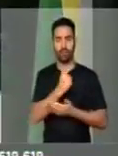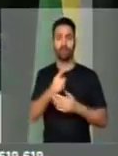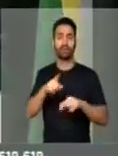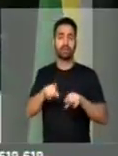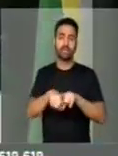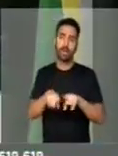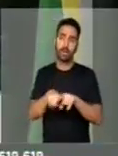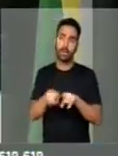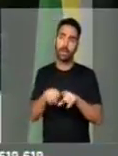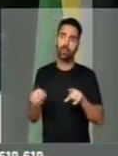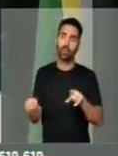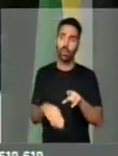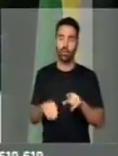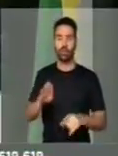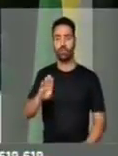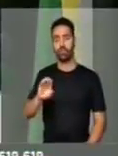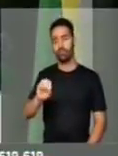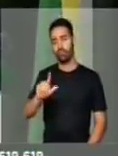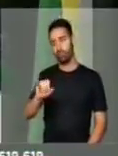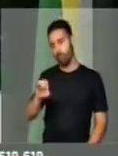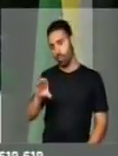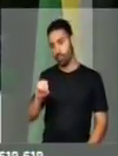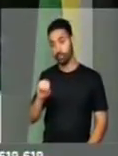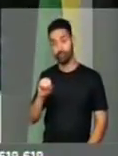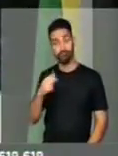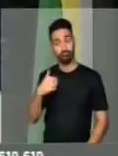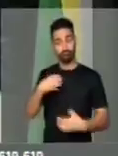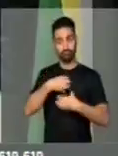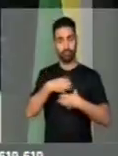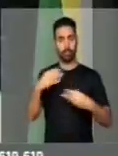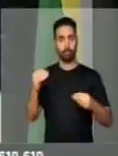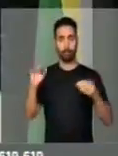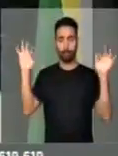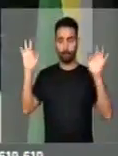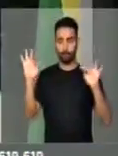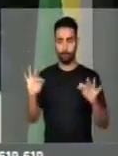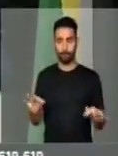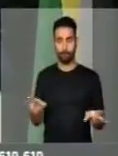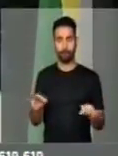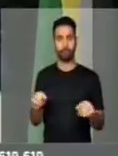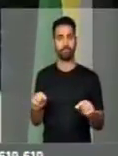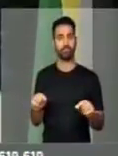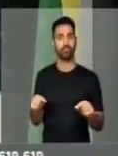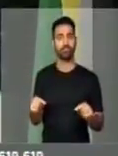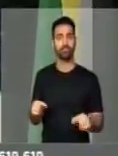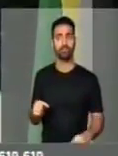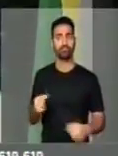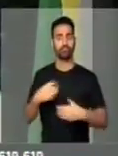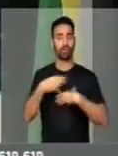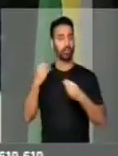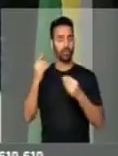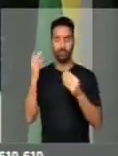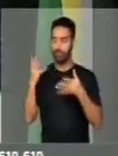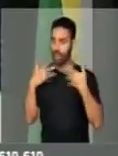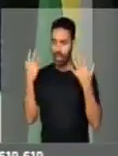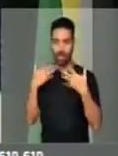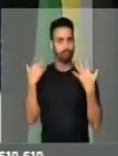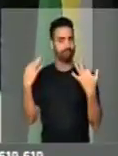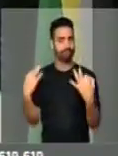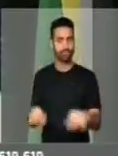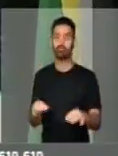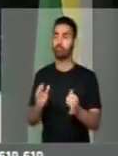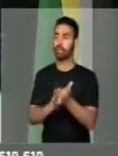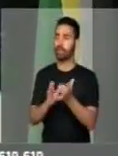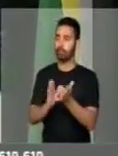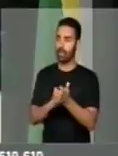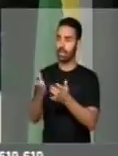de um novo bloco. Eu tenho essa grande satisfação, faço com muita alegria, me congratulando com o reitor